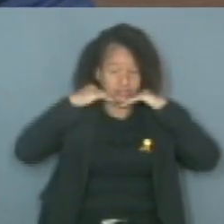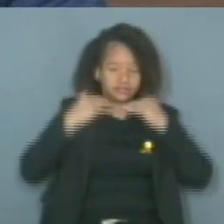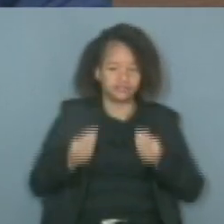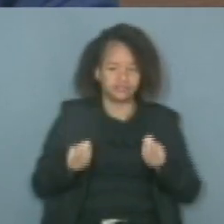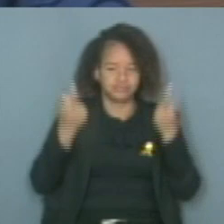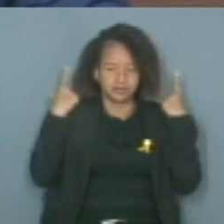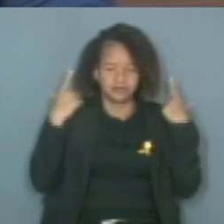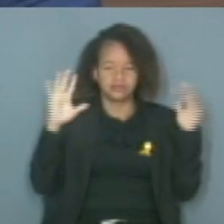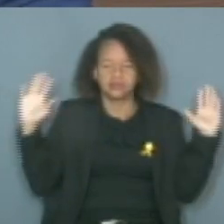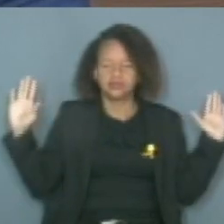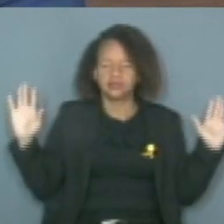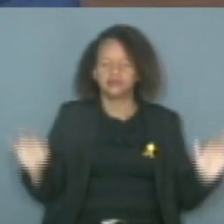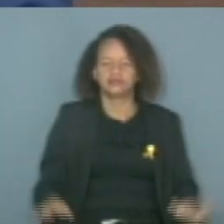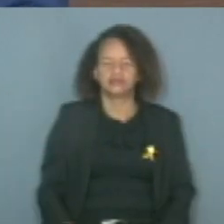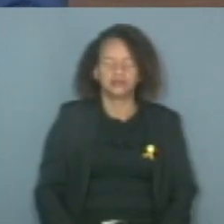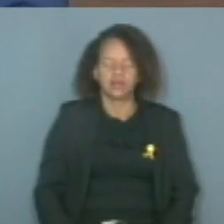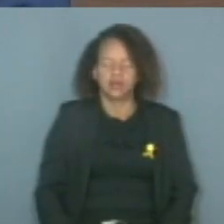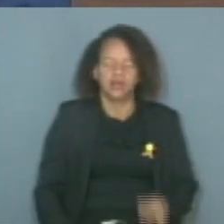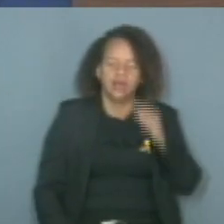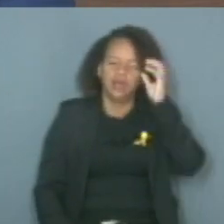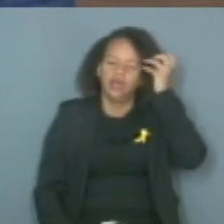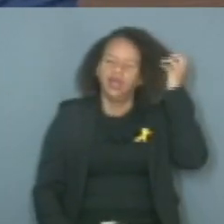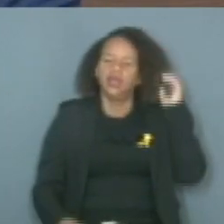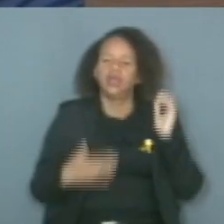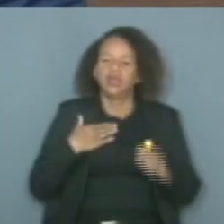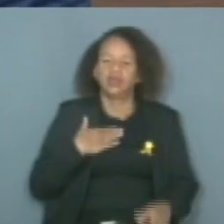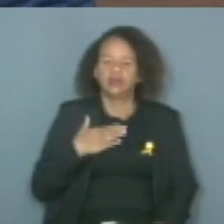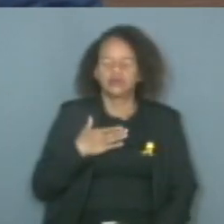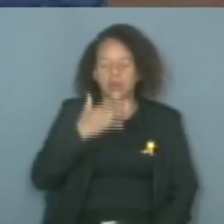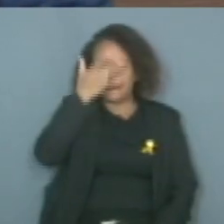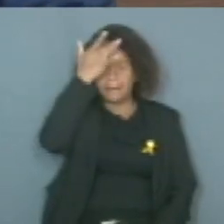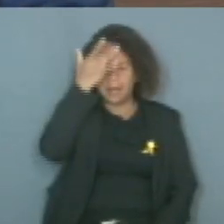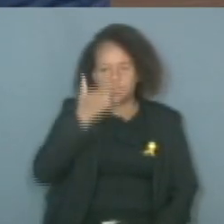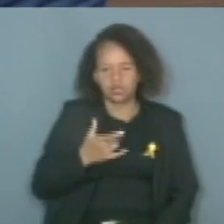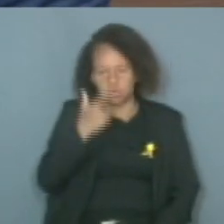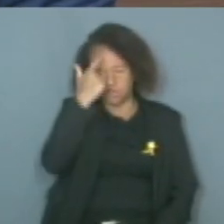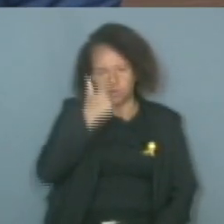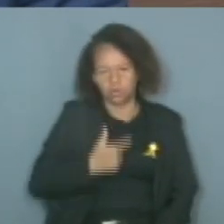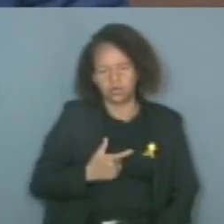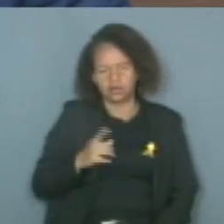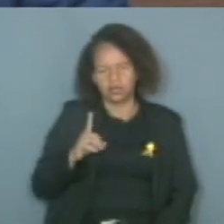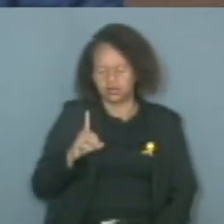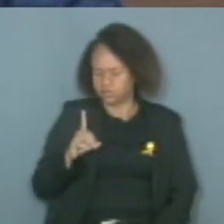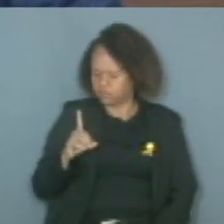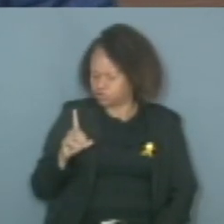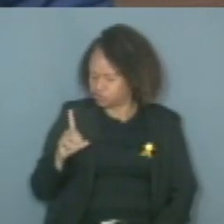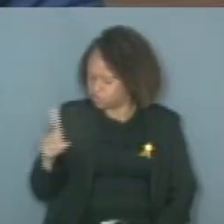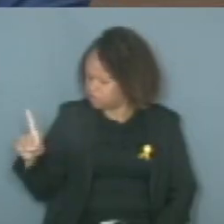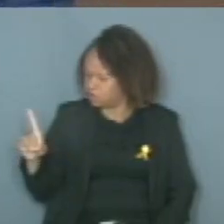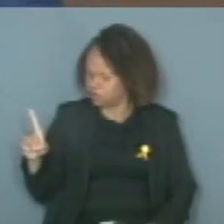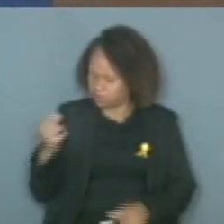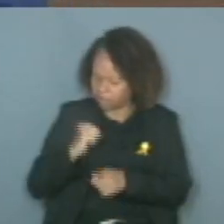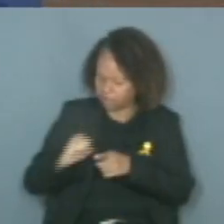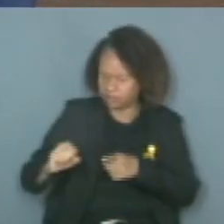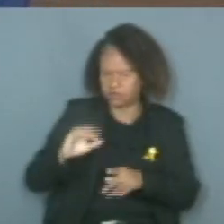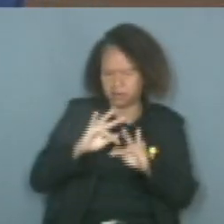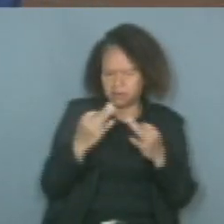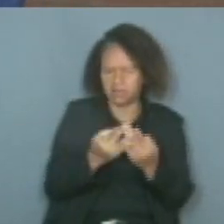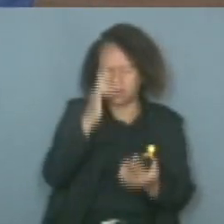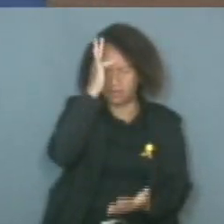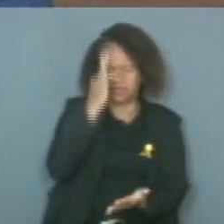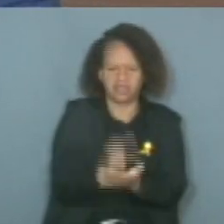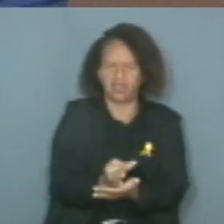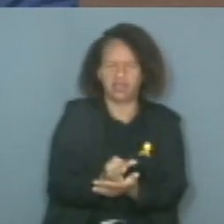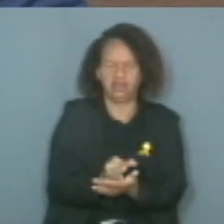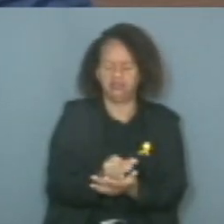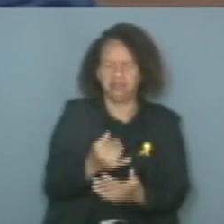mérito não, porque eu me considero uma pessoa da direita porque defendo a família, defendo a fé, e não tem